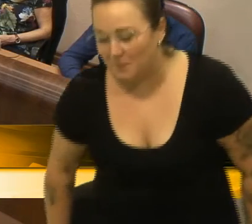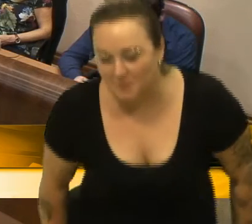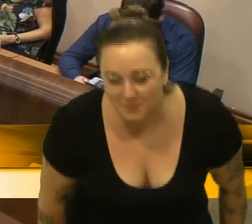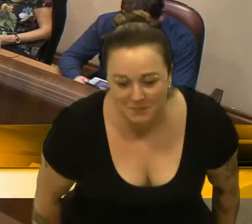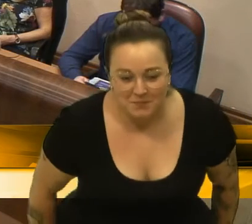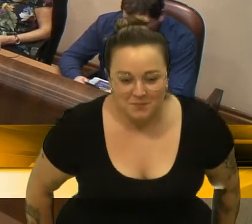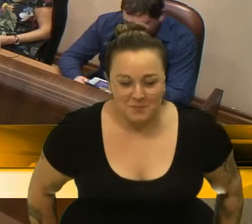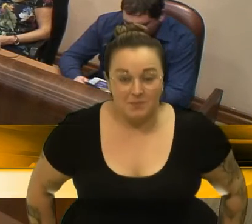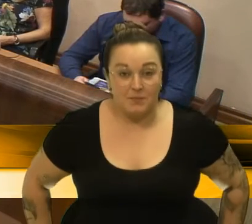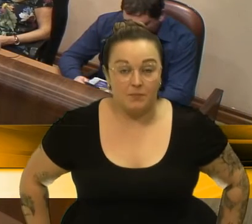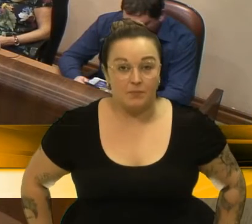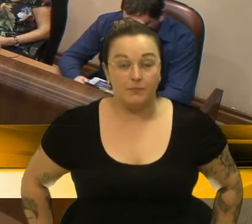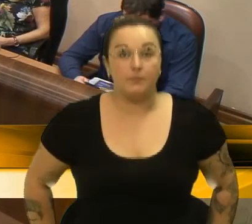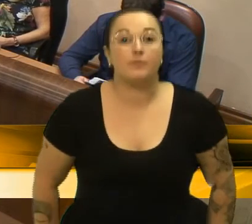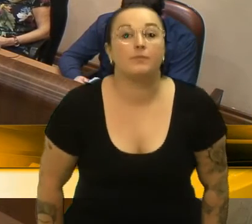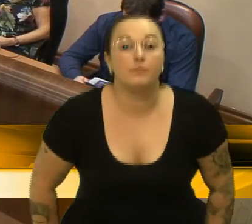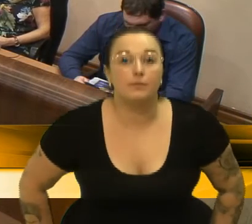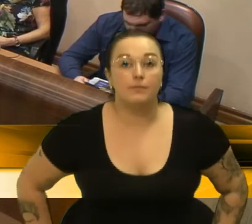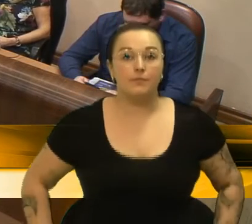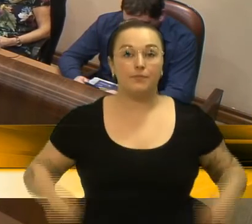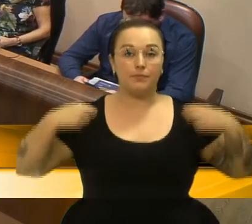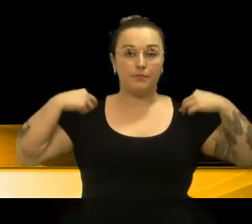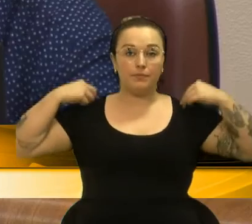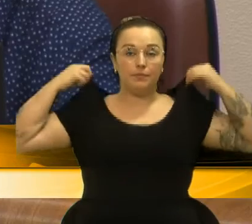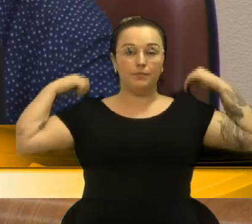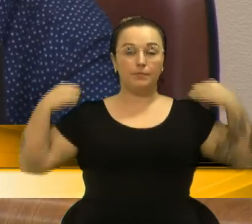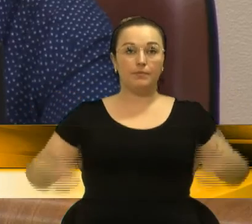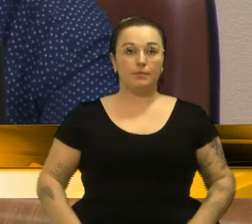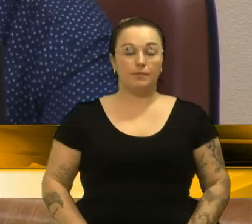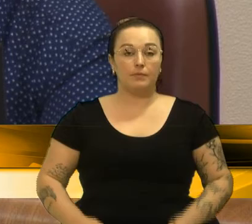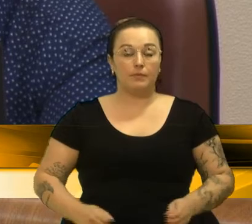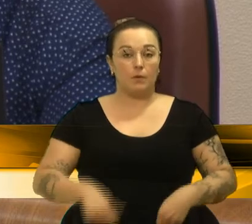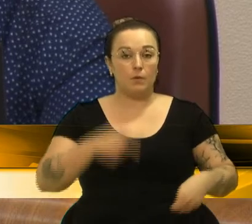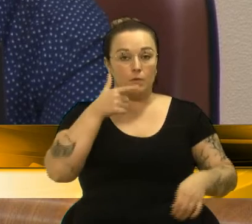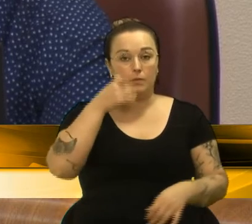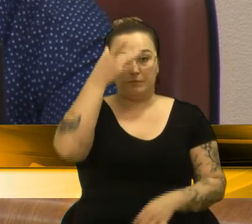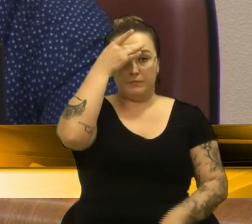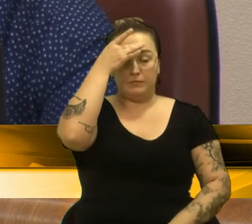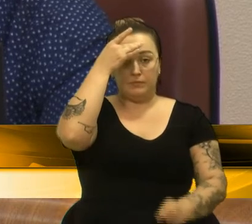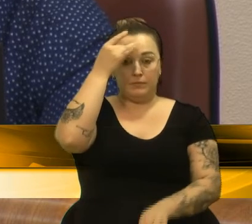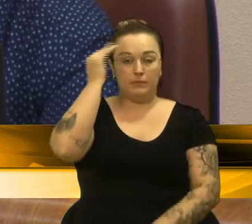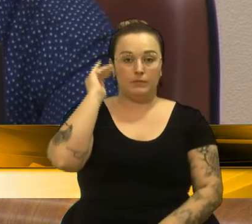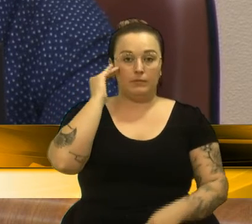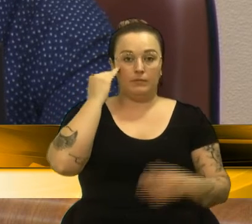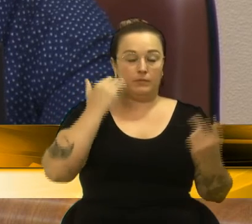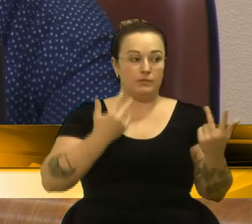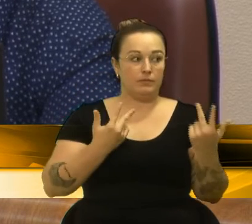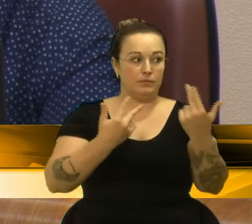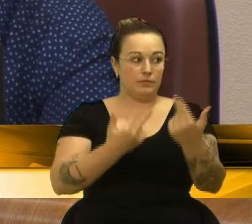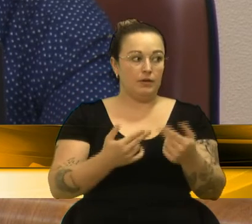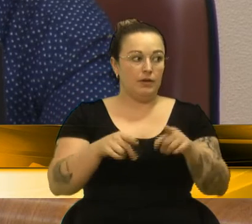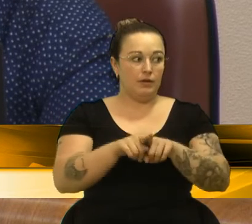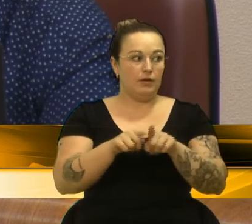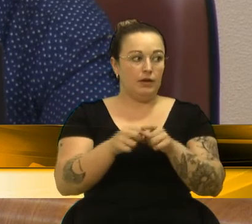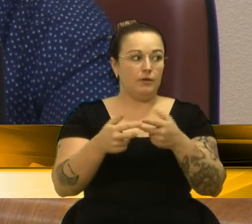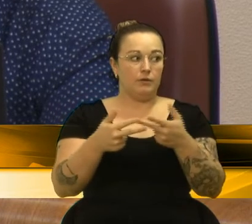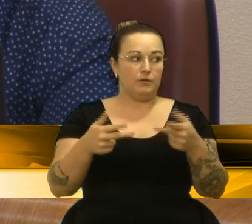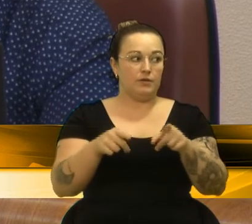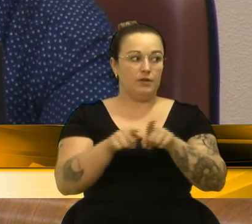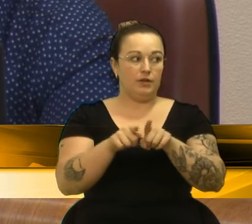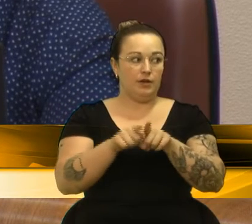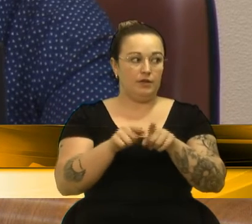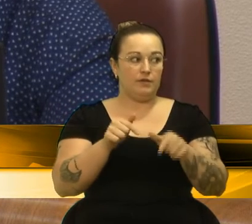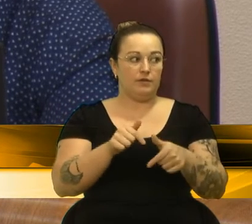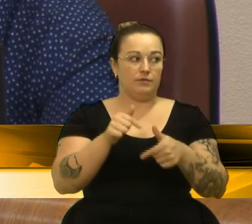não prevalecem com a mesma compreensão e muito menos por extensão interpretativa. Há que se ter, senão dolo,